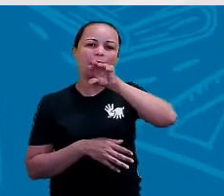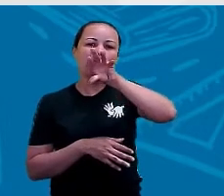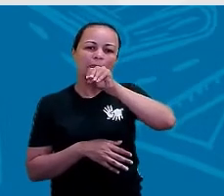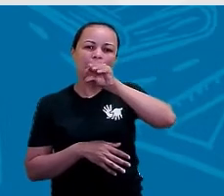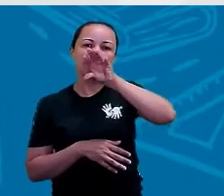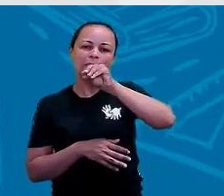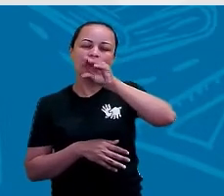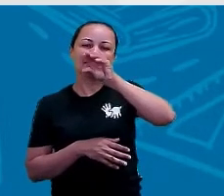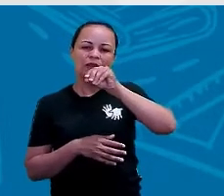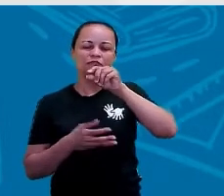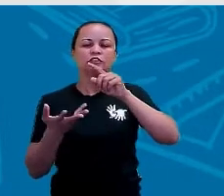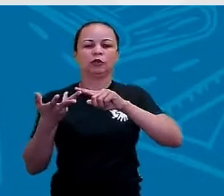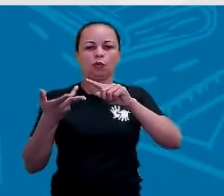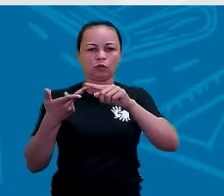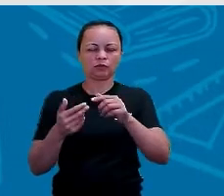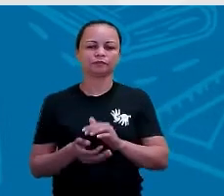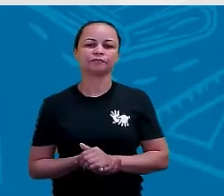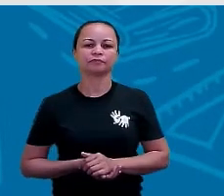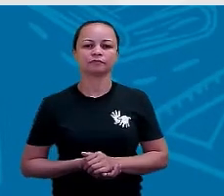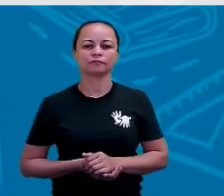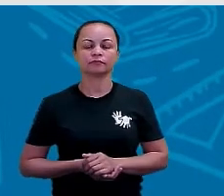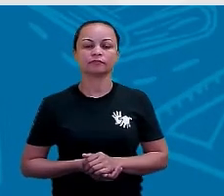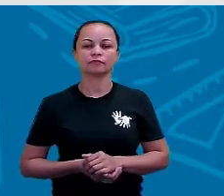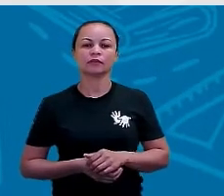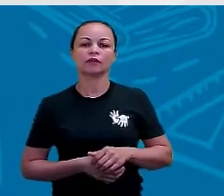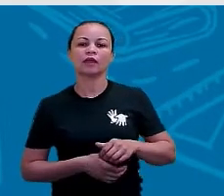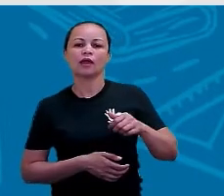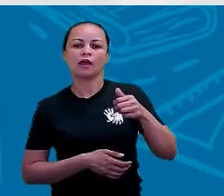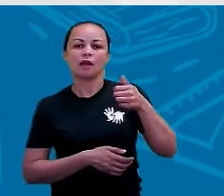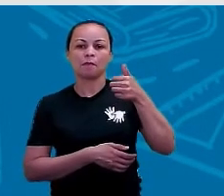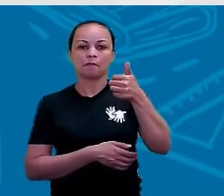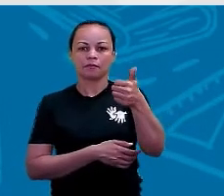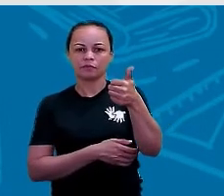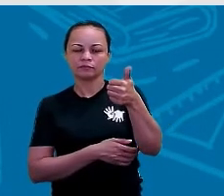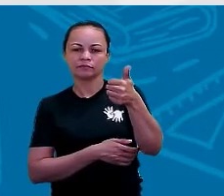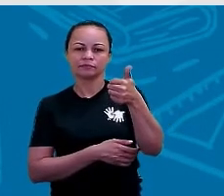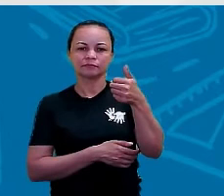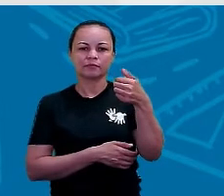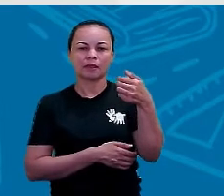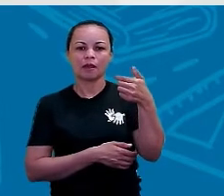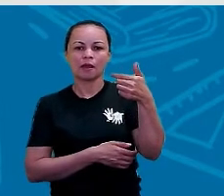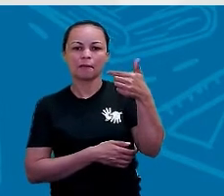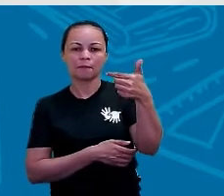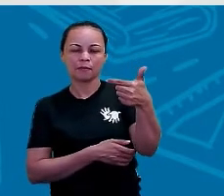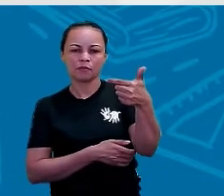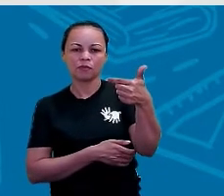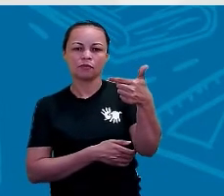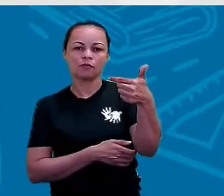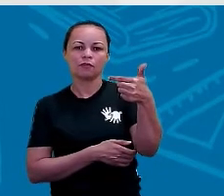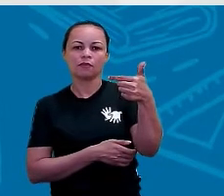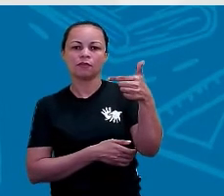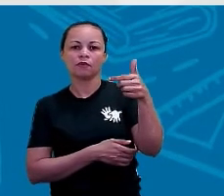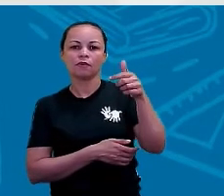pedacinho, você conta, tá bom? Bor. Bo.